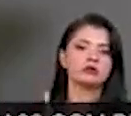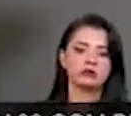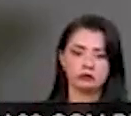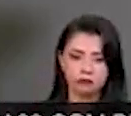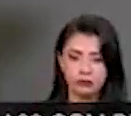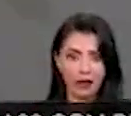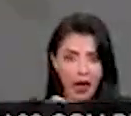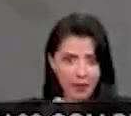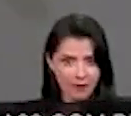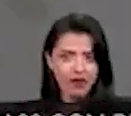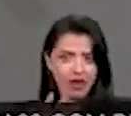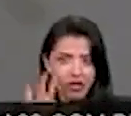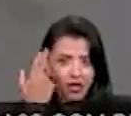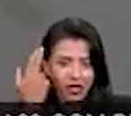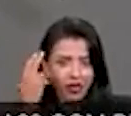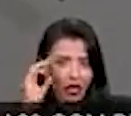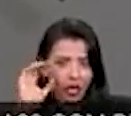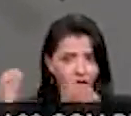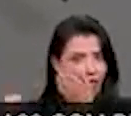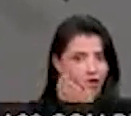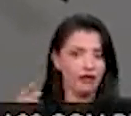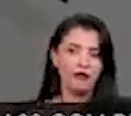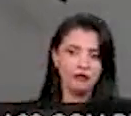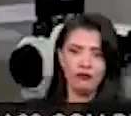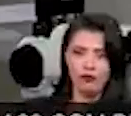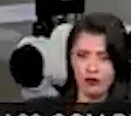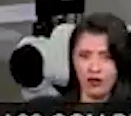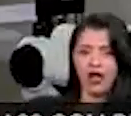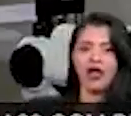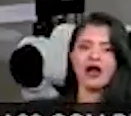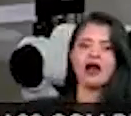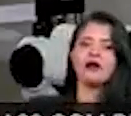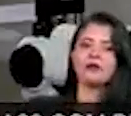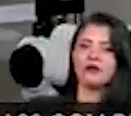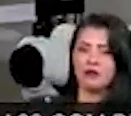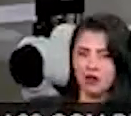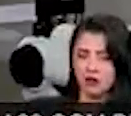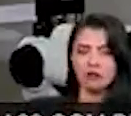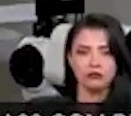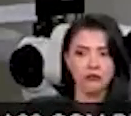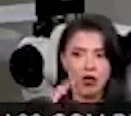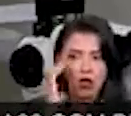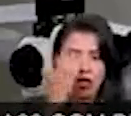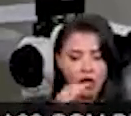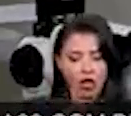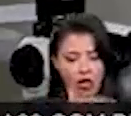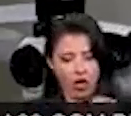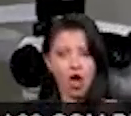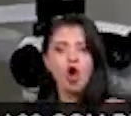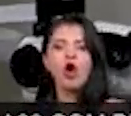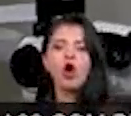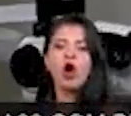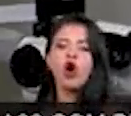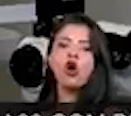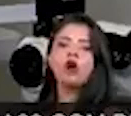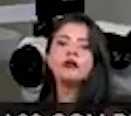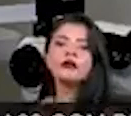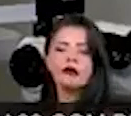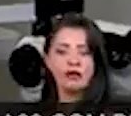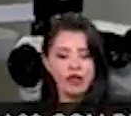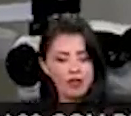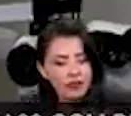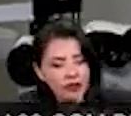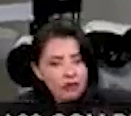o transplante do Fabrício foi a doutora Camila. A córnea é um tecido que cobre a